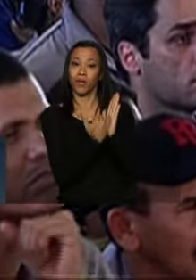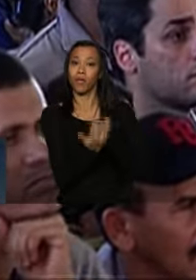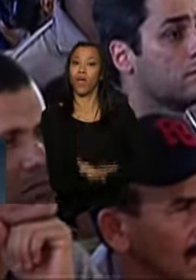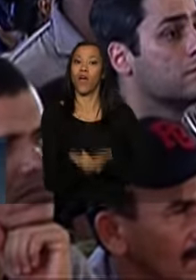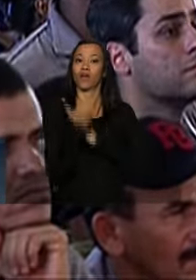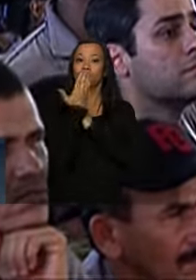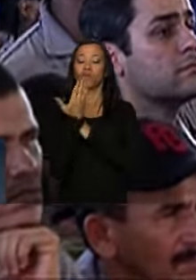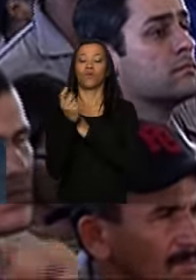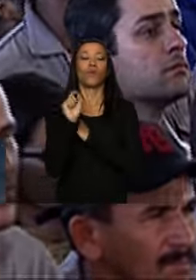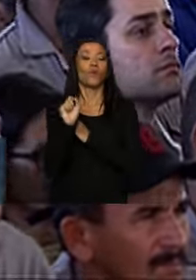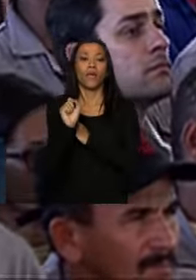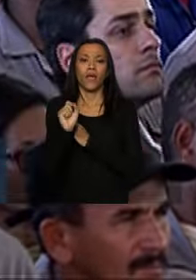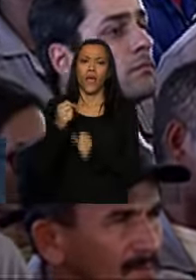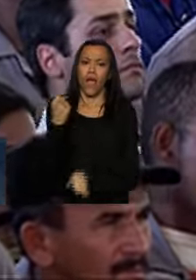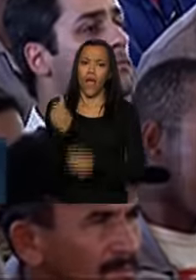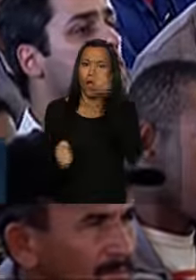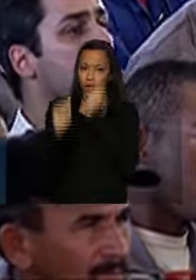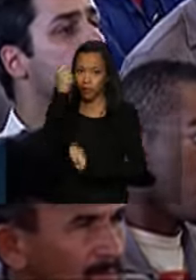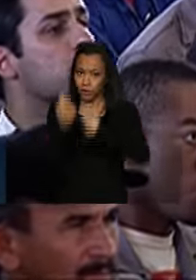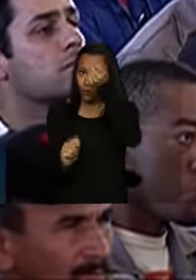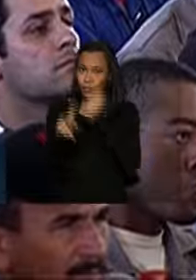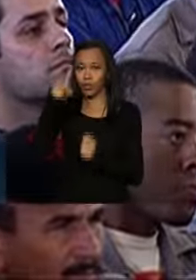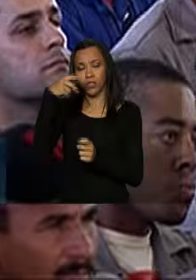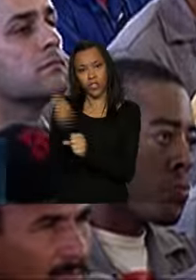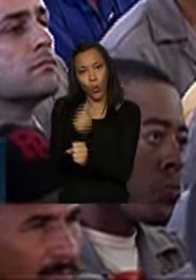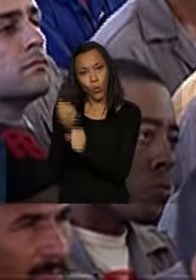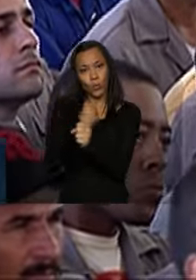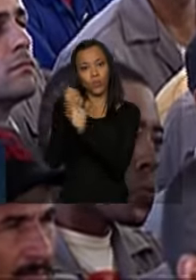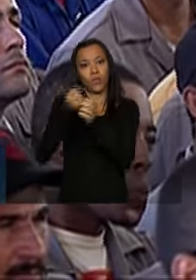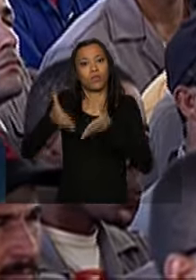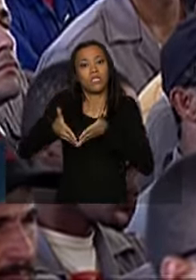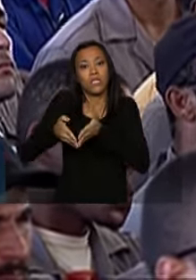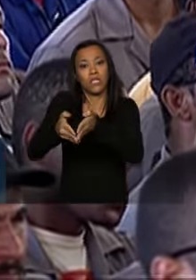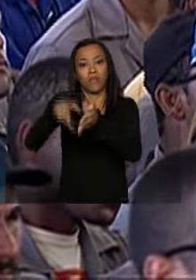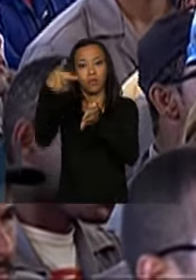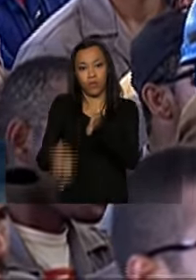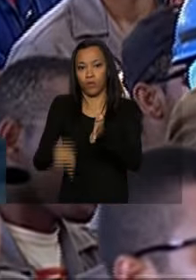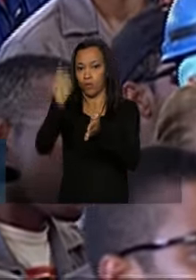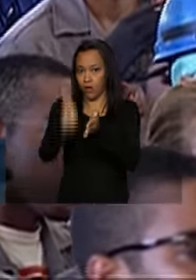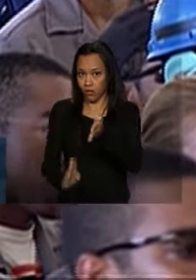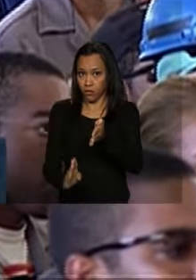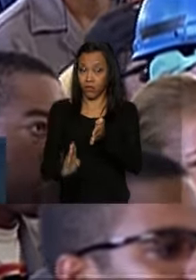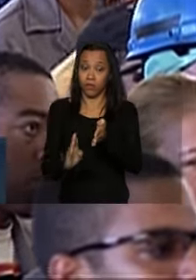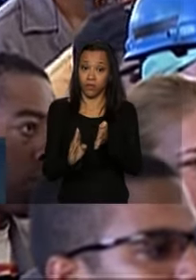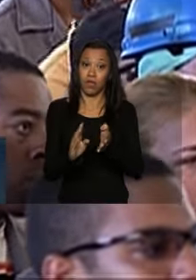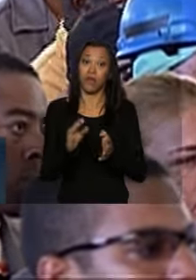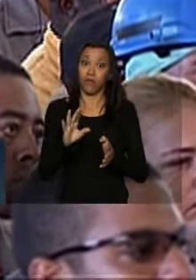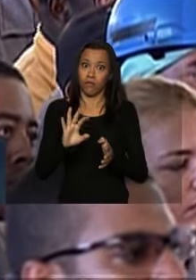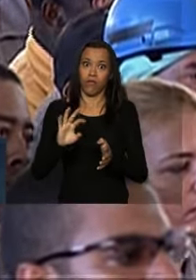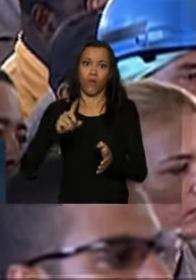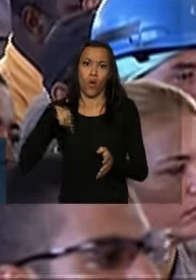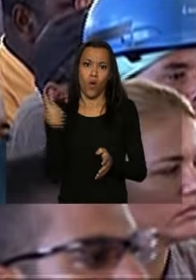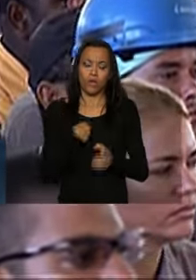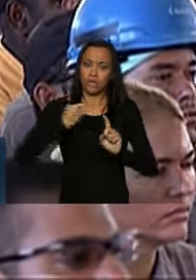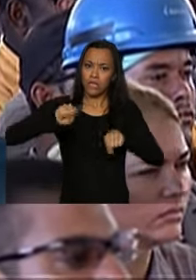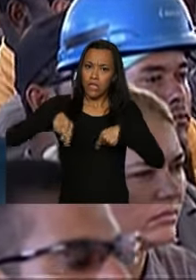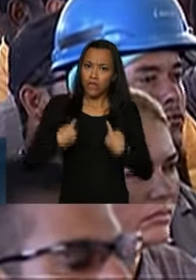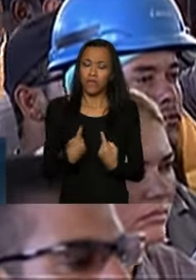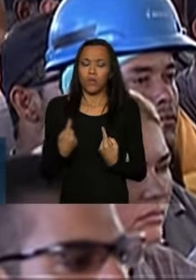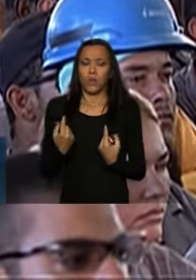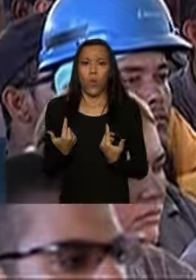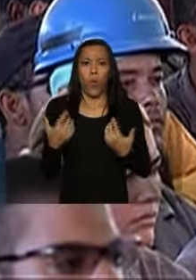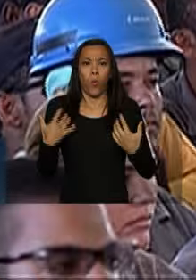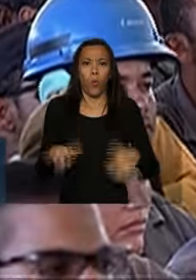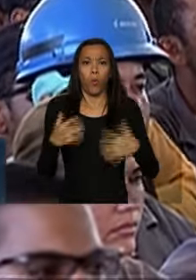brasileira, por acreditar que nossa gente e privilegiar a produção nacional, mesmo diante dos nossos desafios de alcançar a